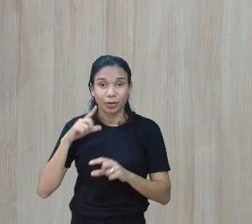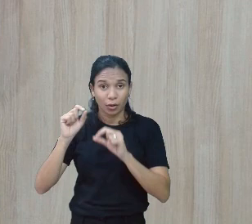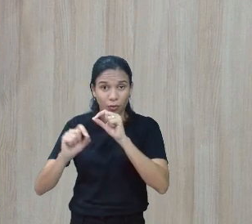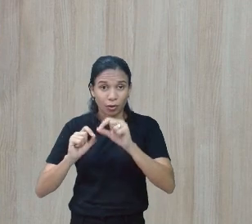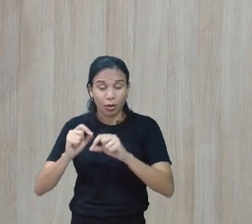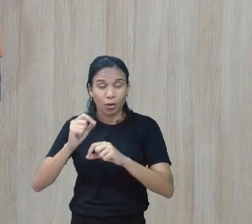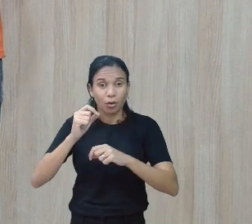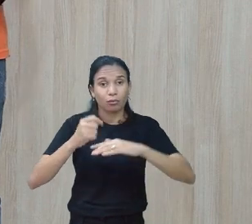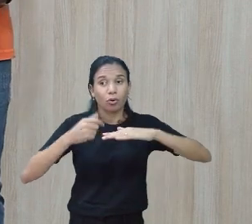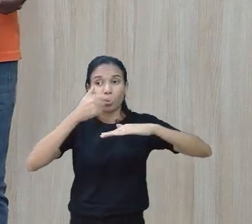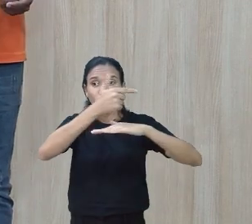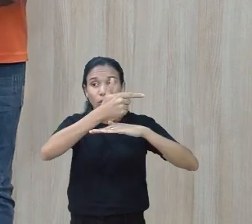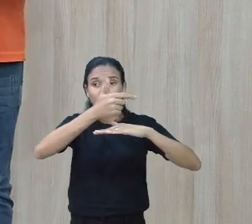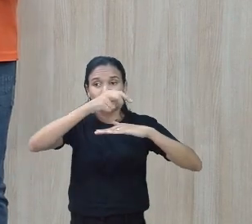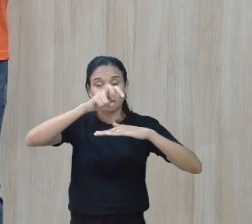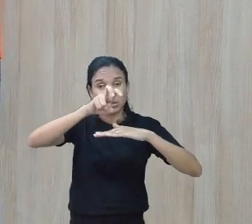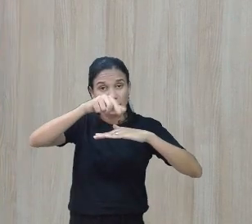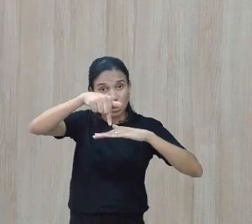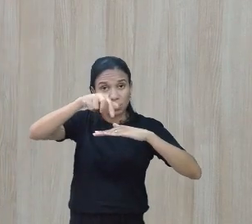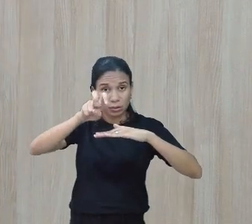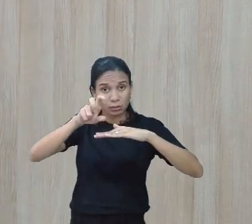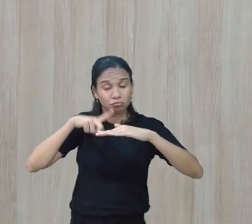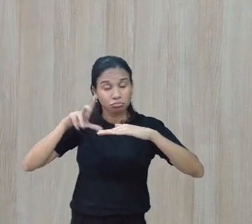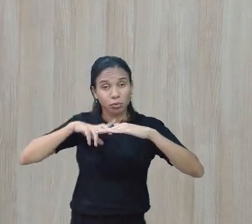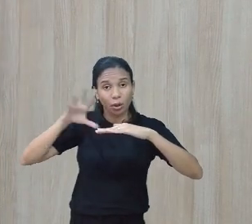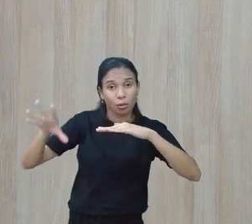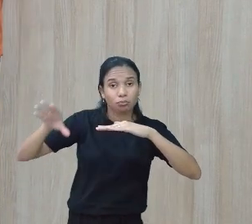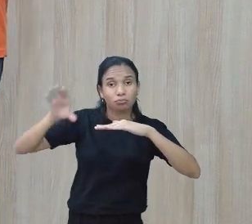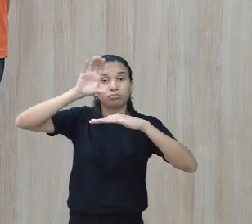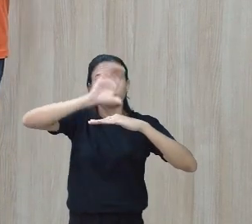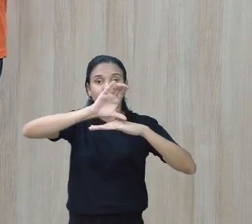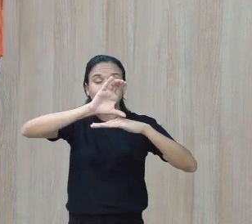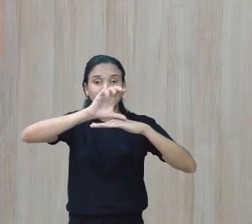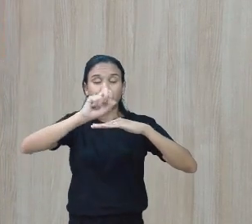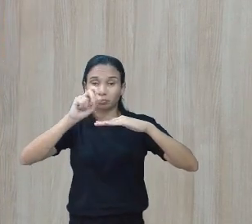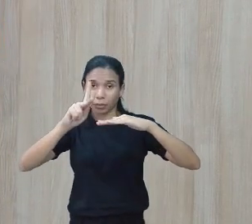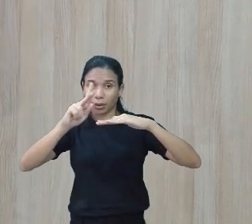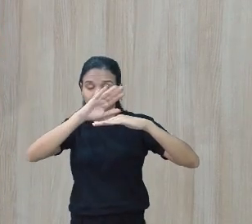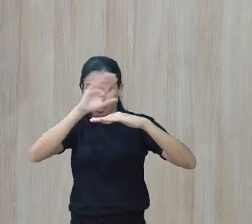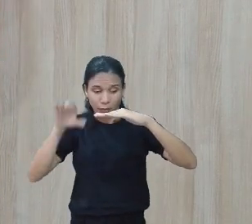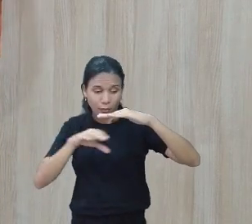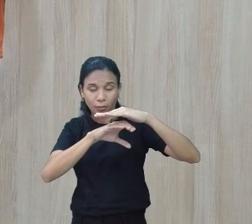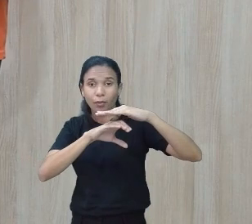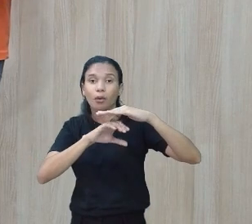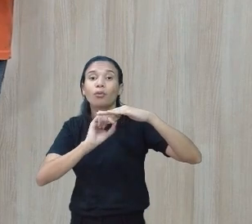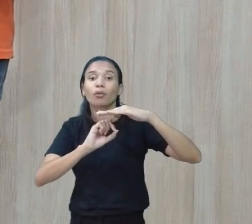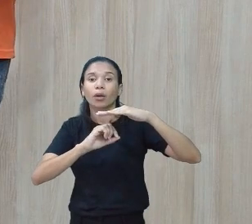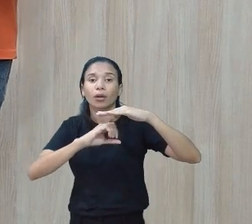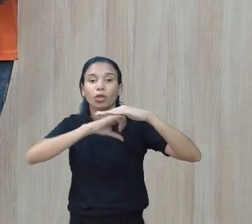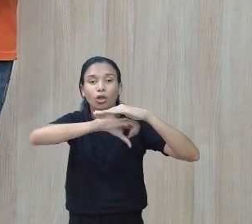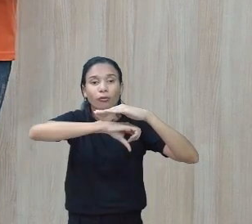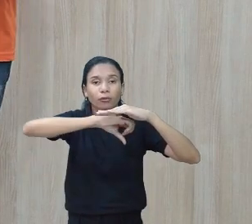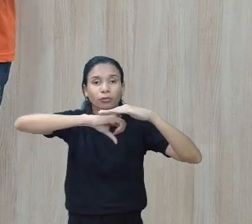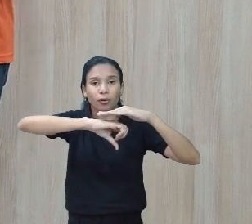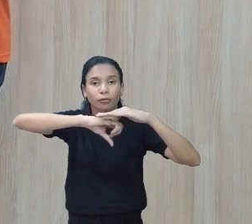que é o 275, colocar como numerador, ok? E como denominador vai ficar